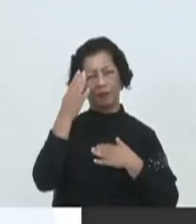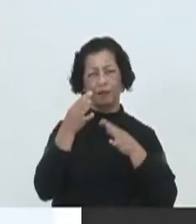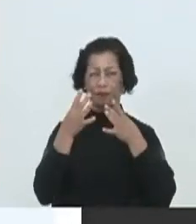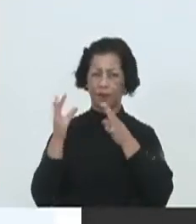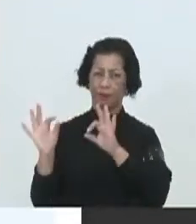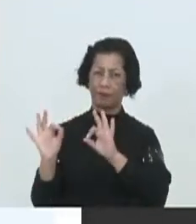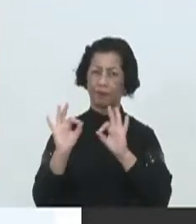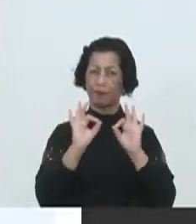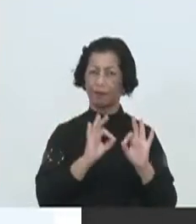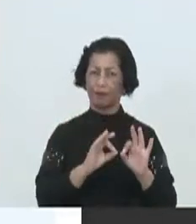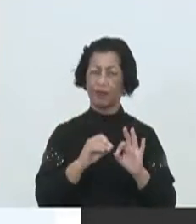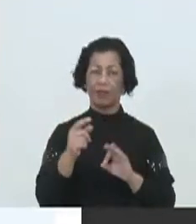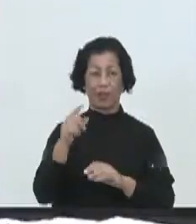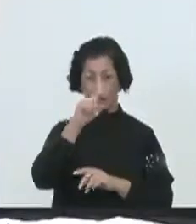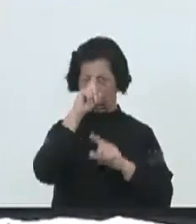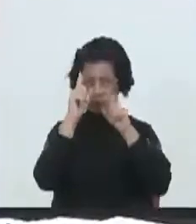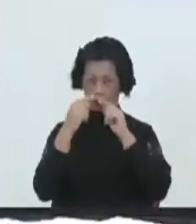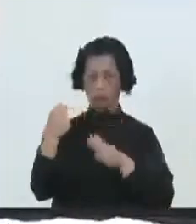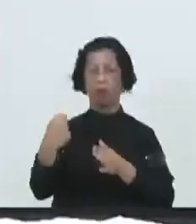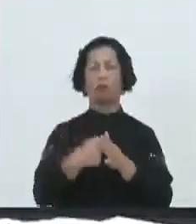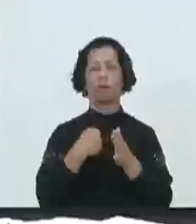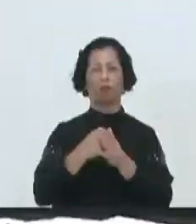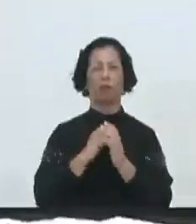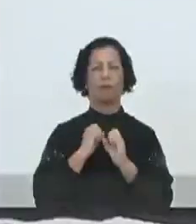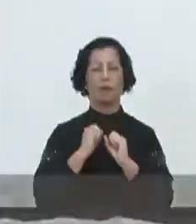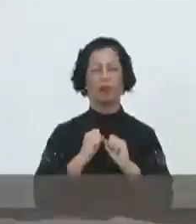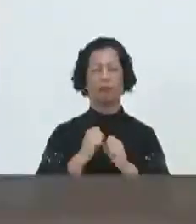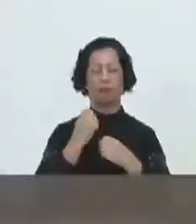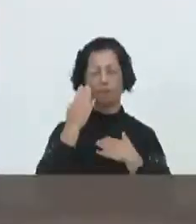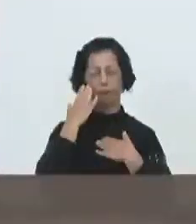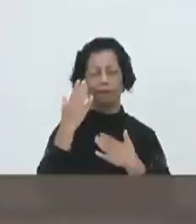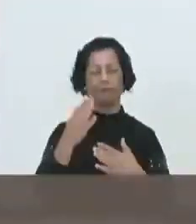coloco à disposição para qualquer esclarecimento Muito